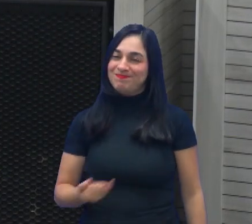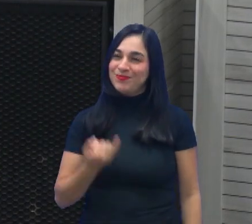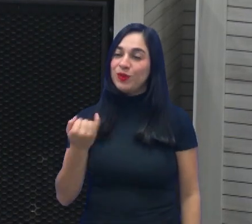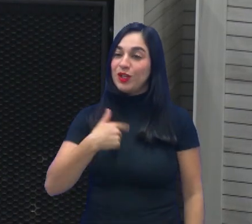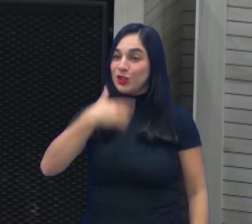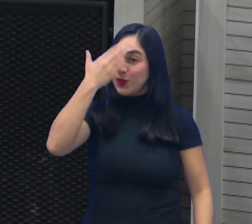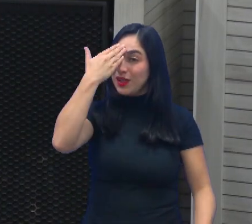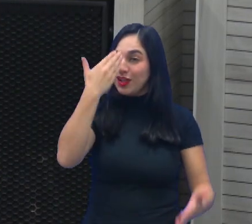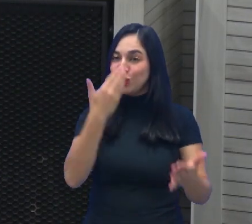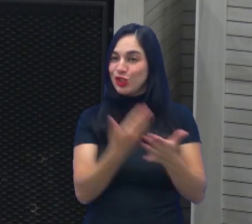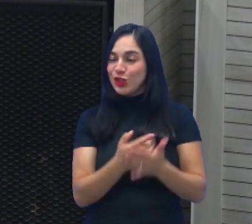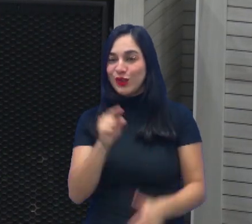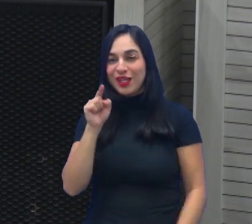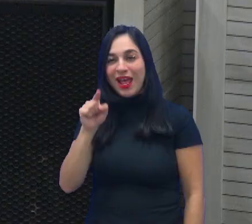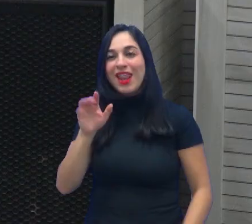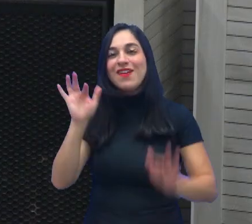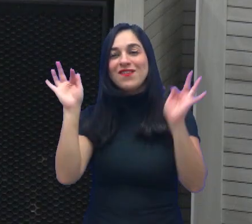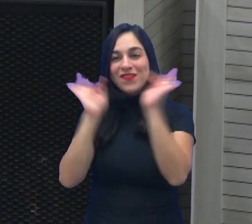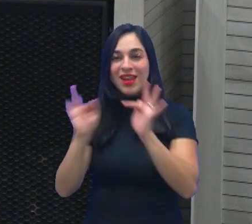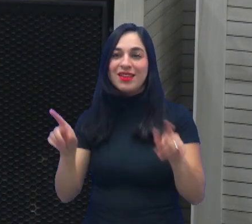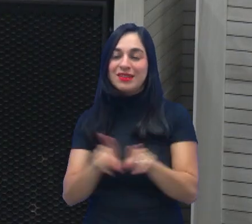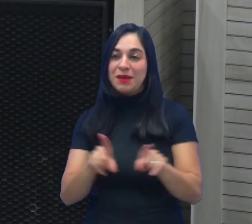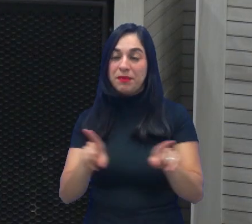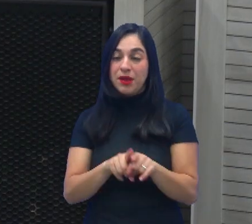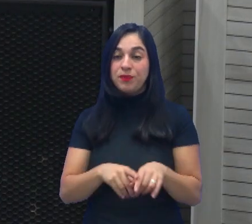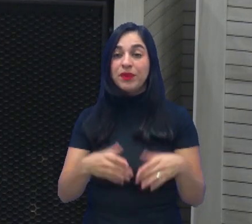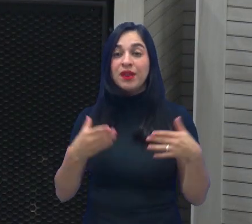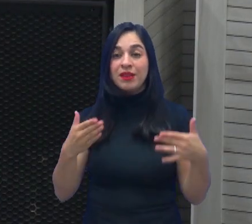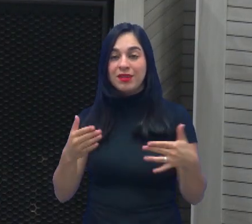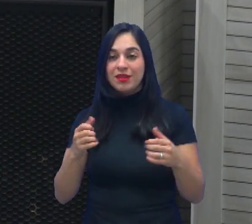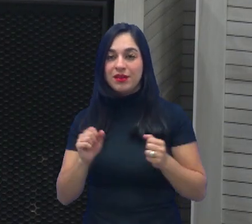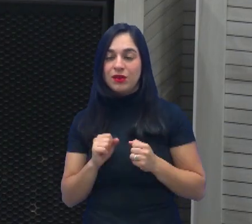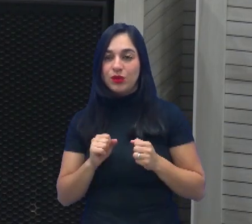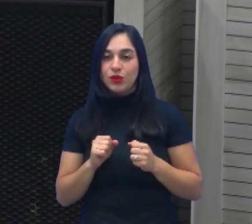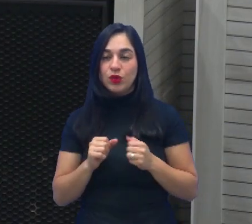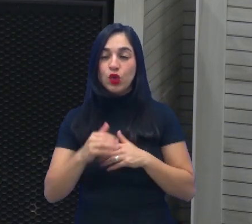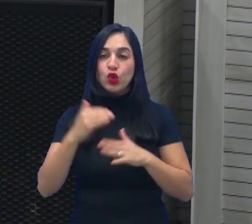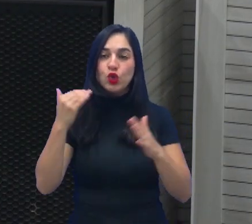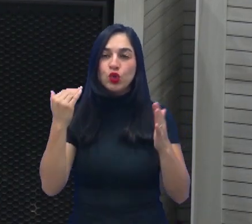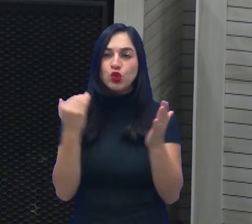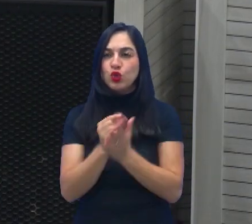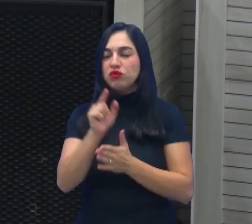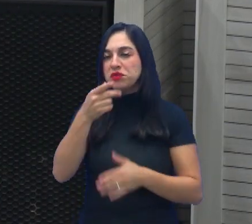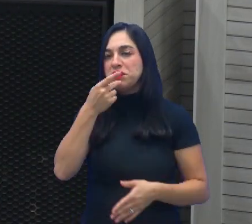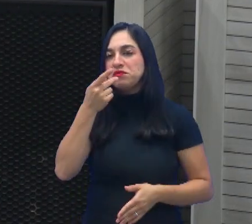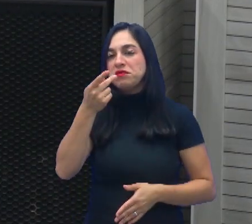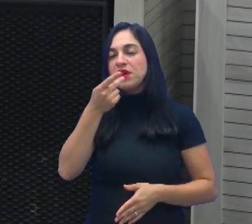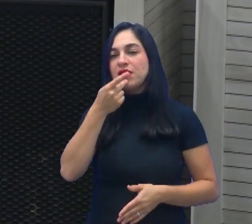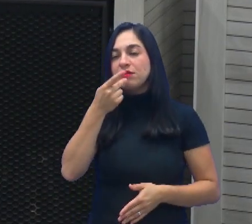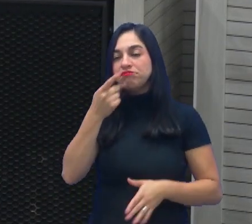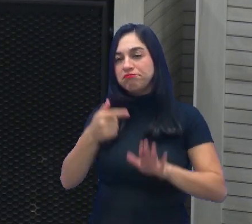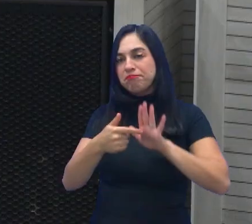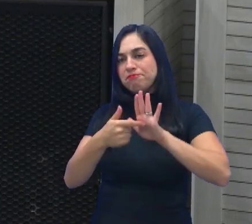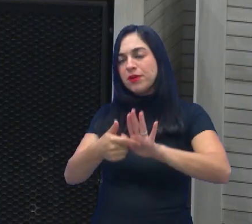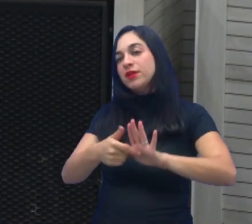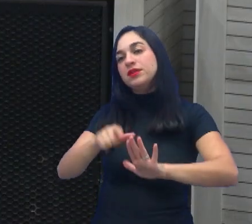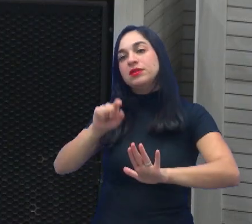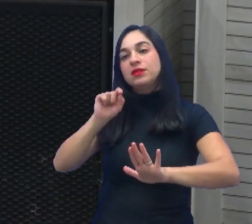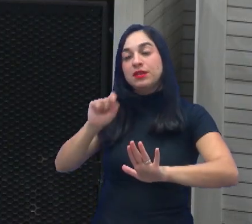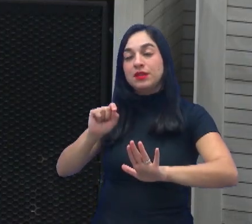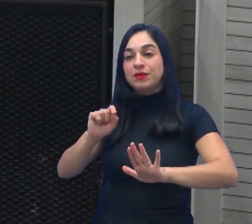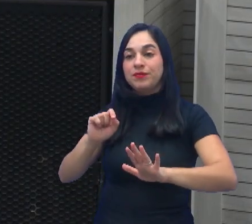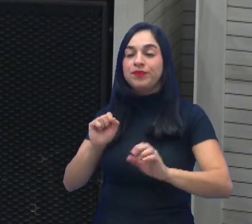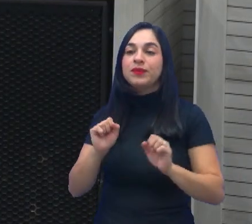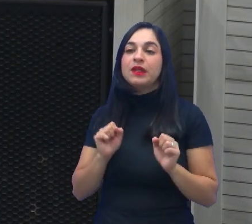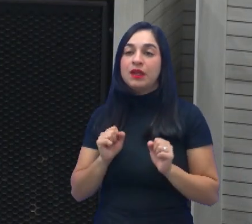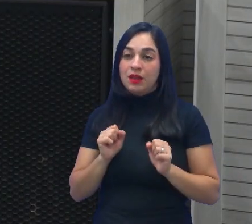dela também. E isso que vocês, toda essa fala de vocês mostra o quanto